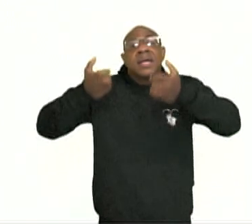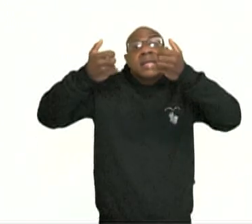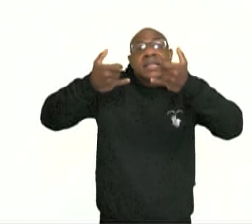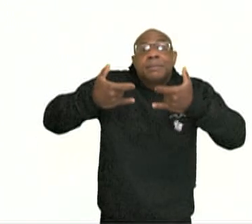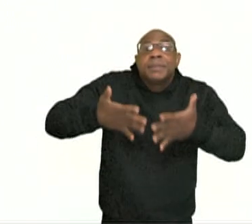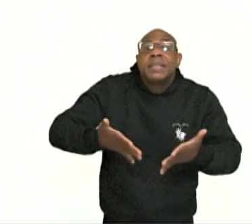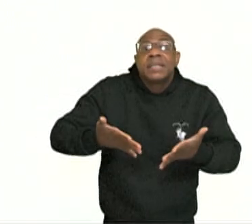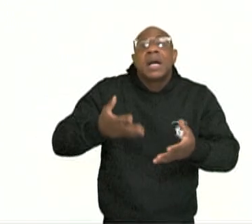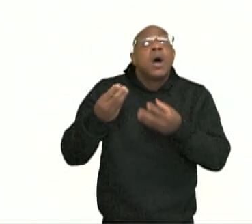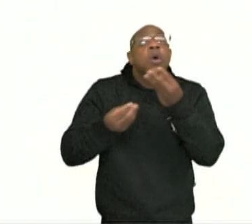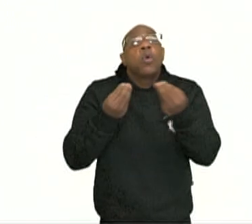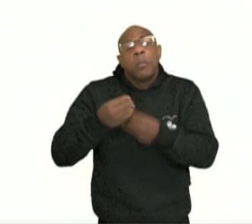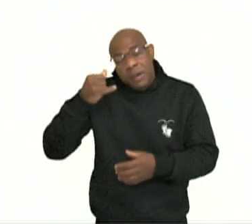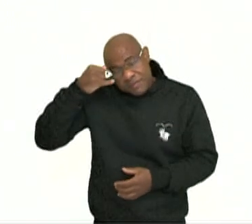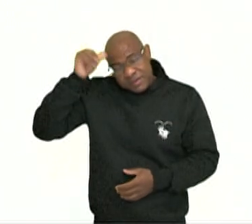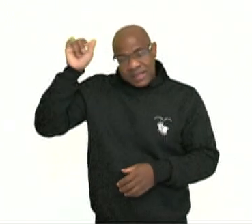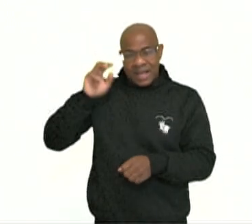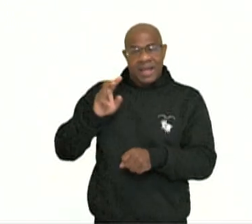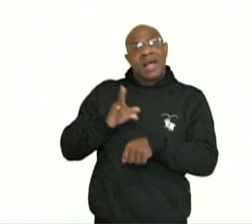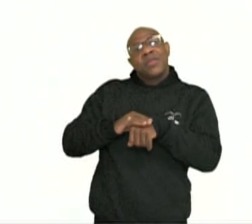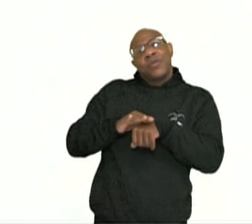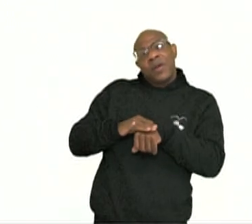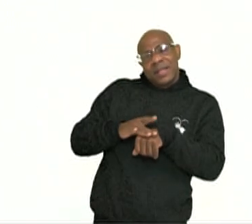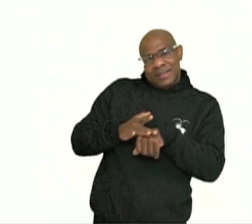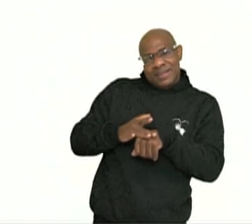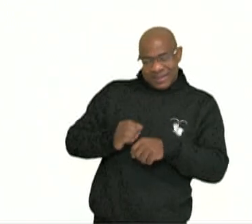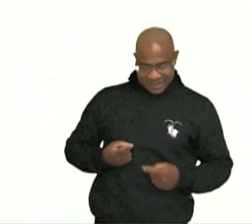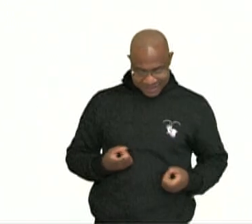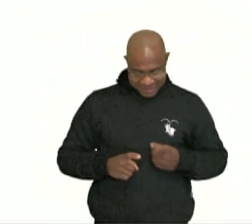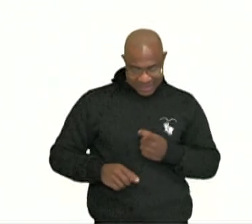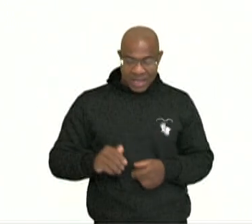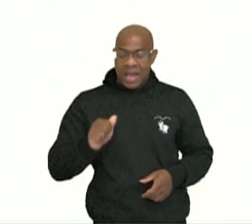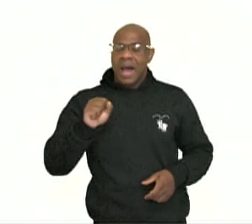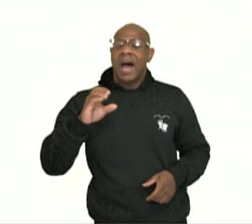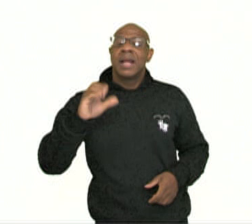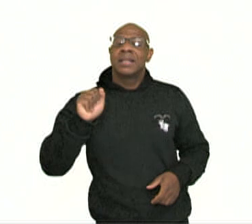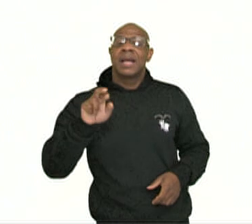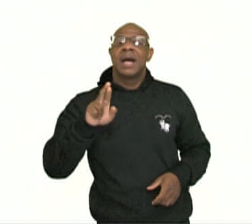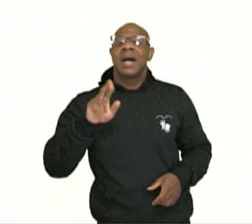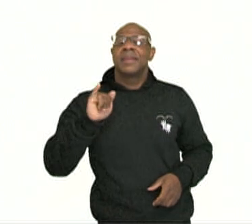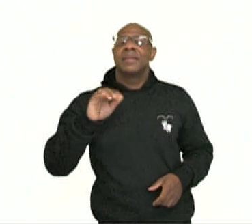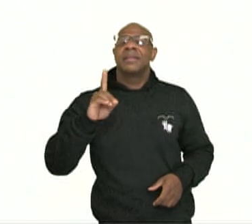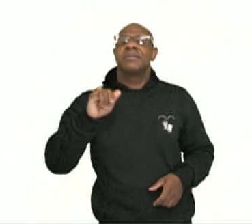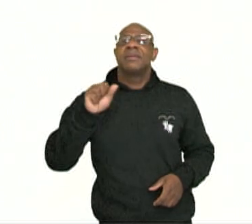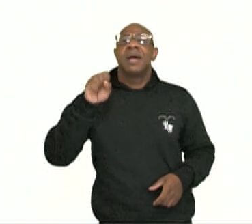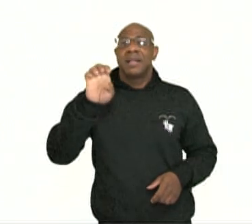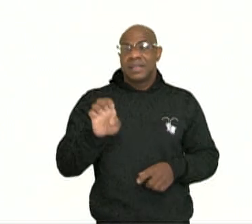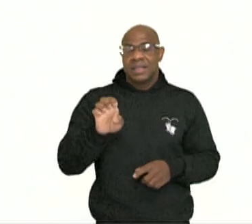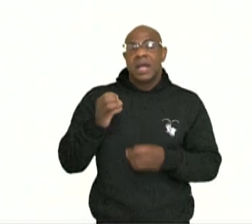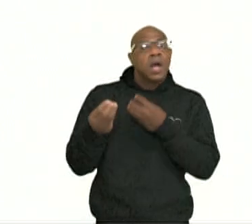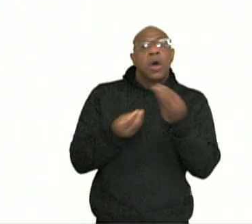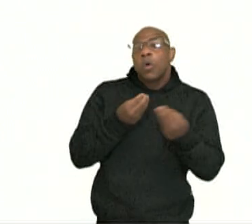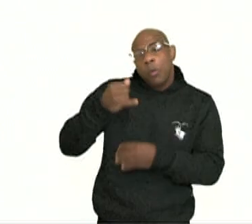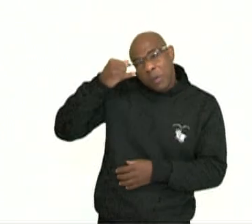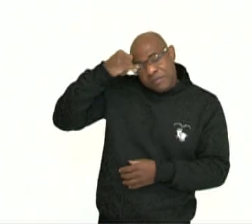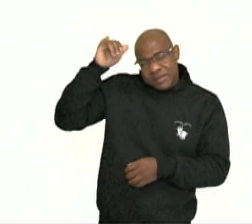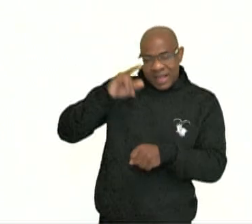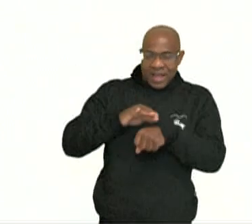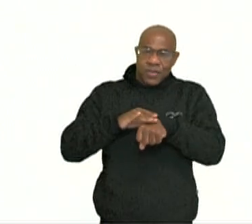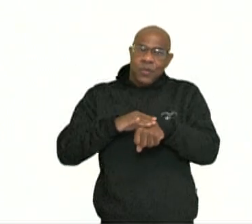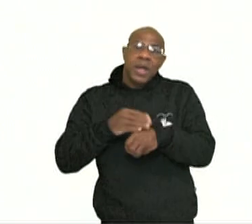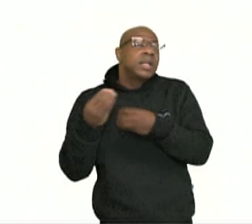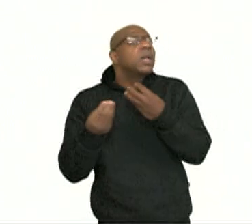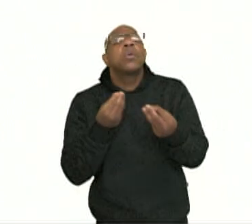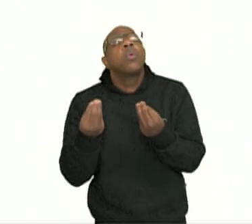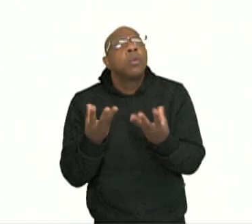para prevenir essa doença. Nós estamos falando da ascaridíase. Né? Então, que meios de prevenção que a gente pode,